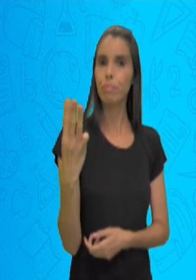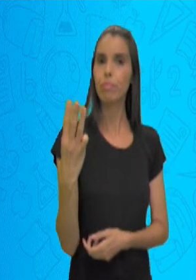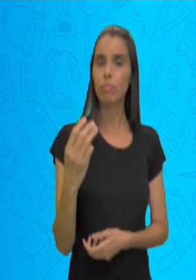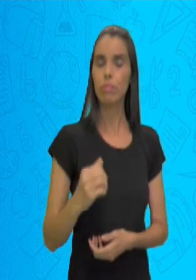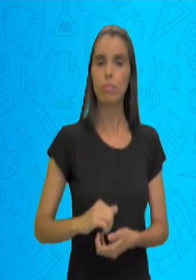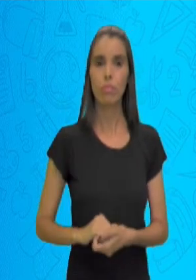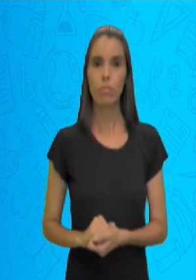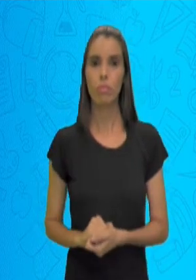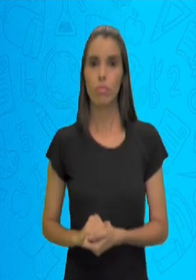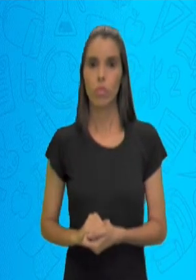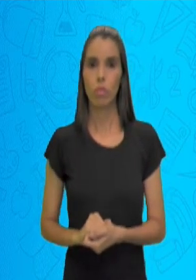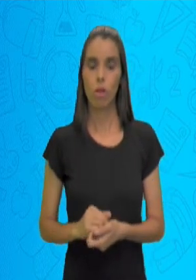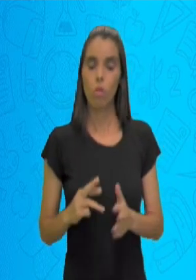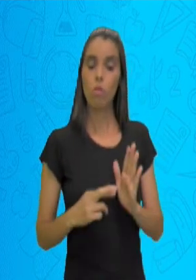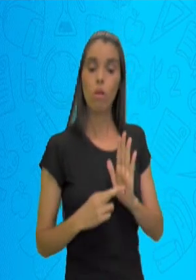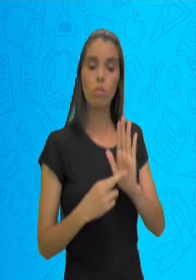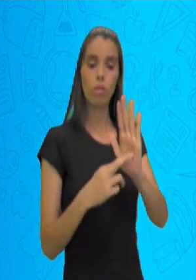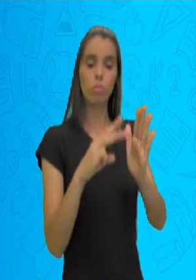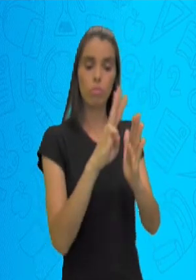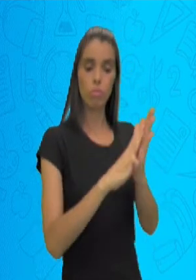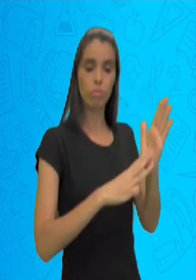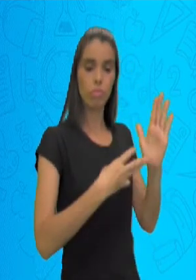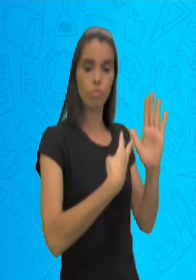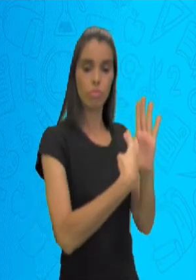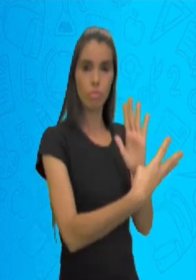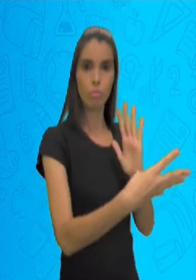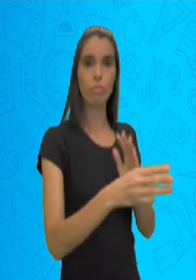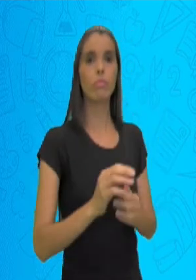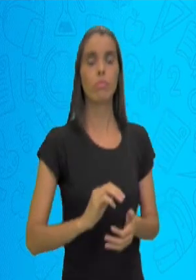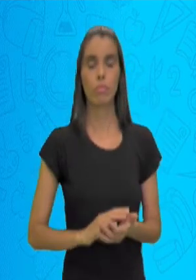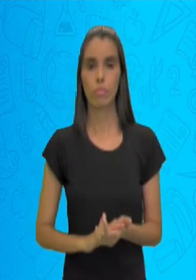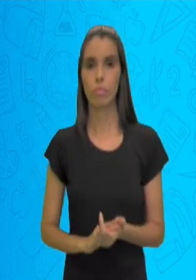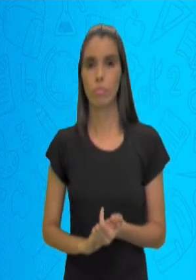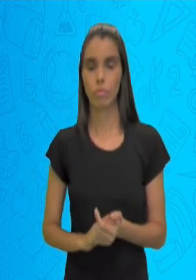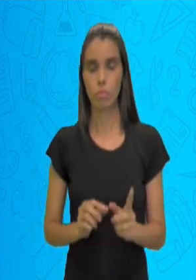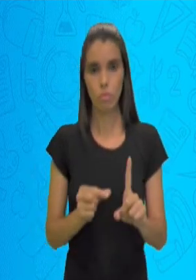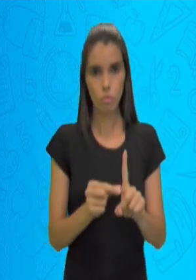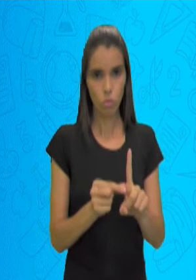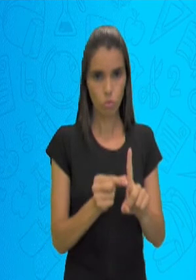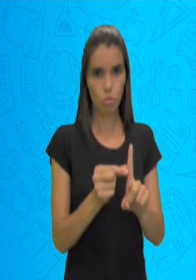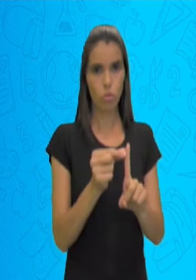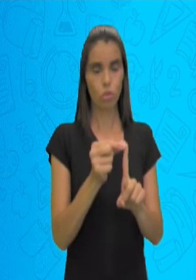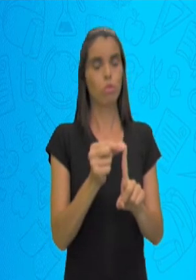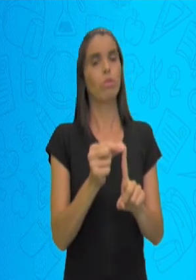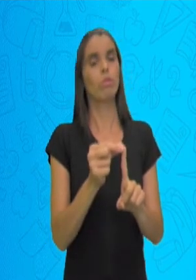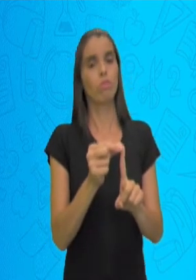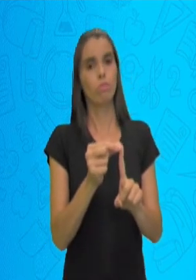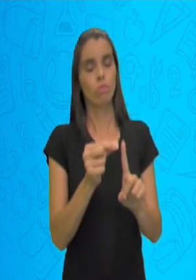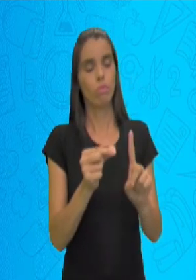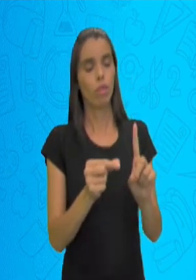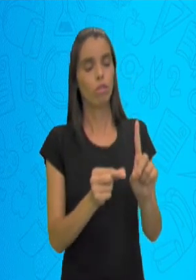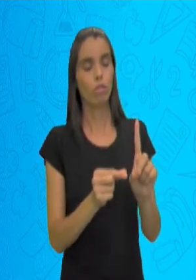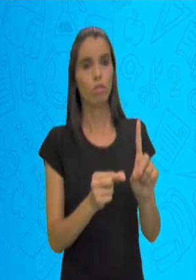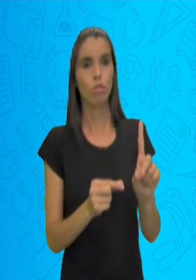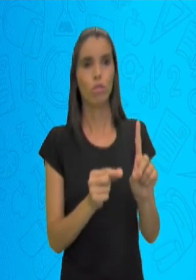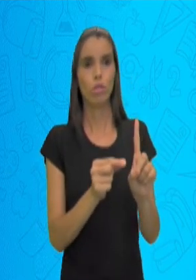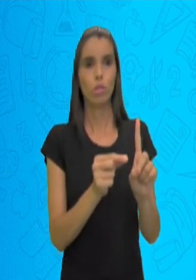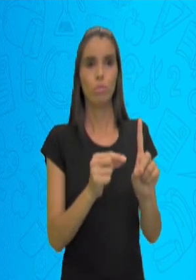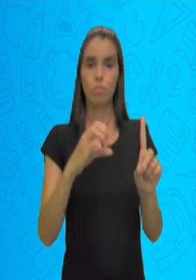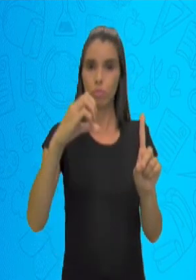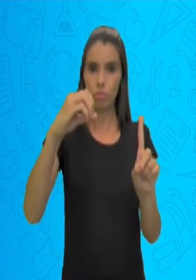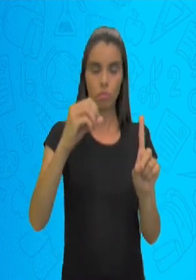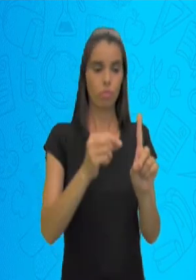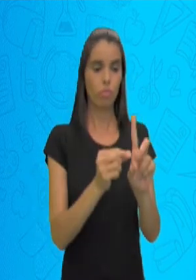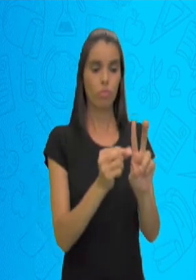ordens. Então, vamos representá-lo? Ó, unidade tá aqui, dezena tá